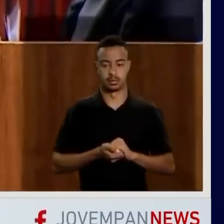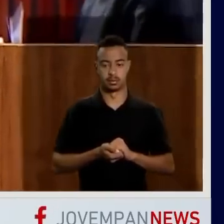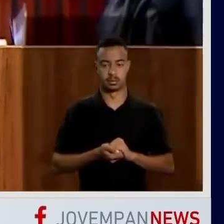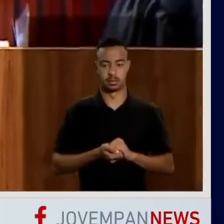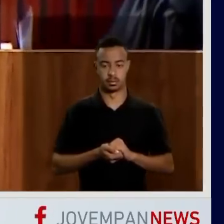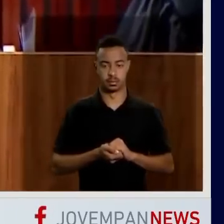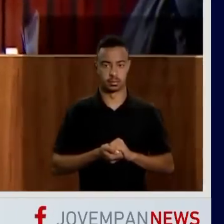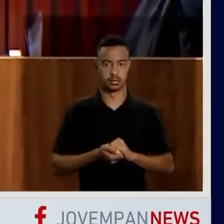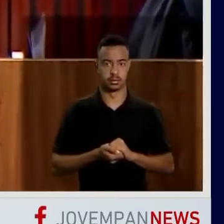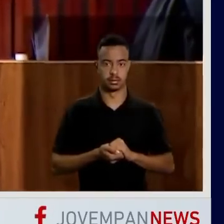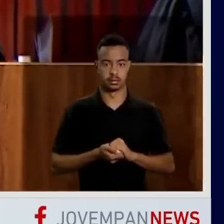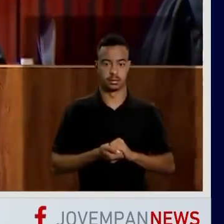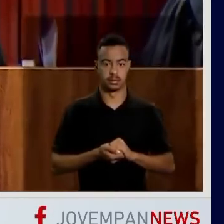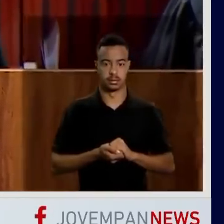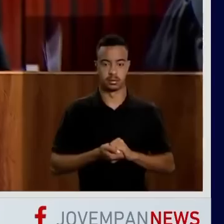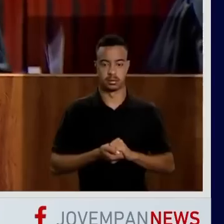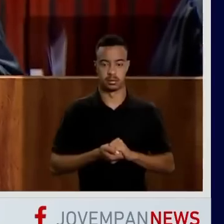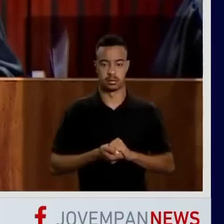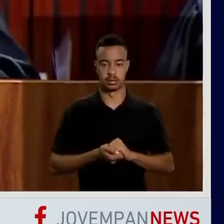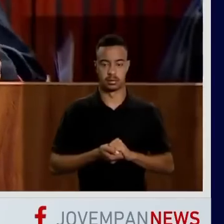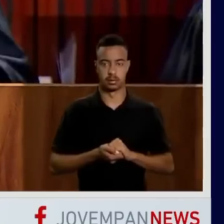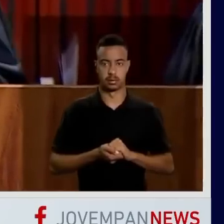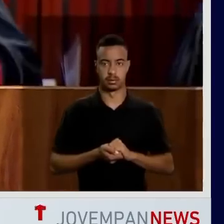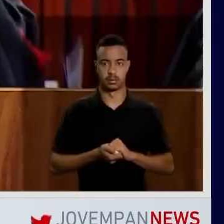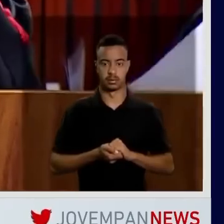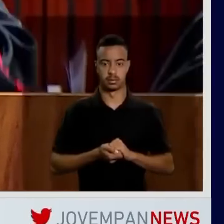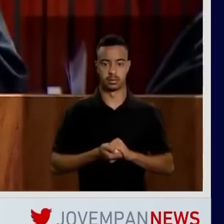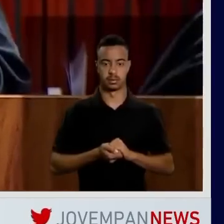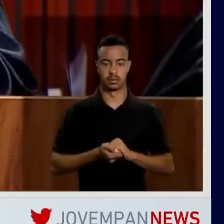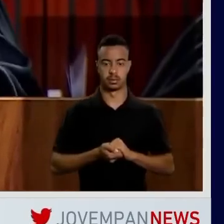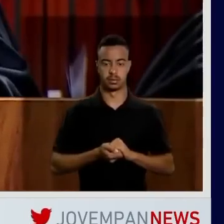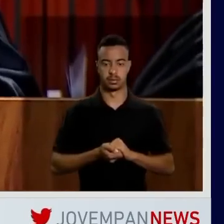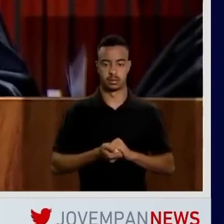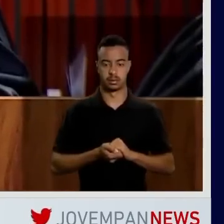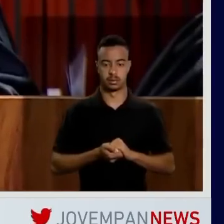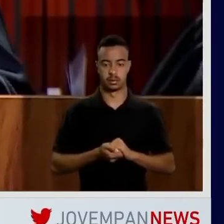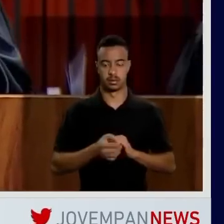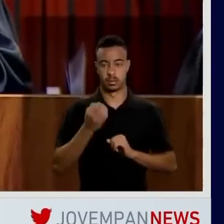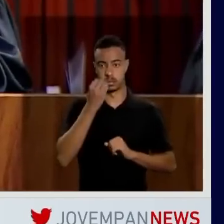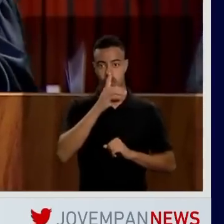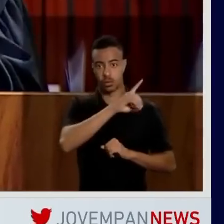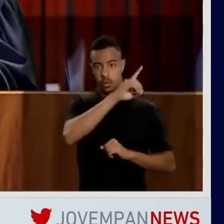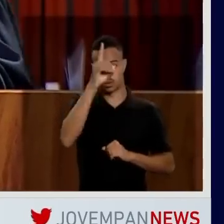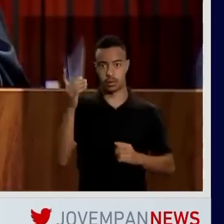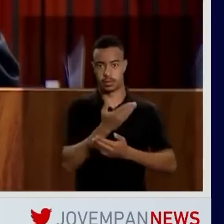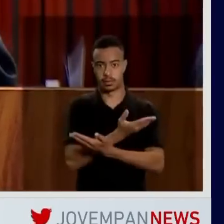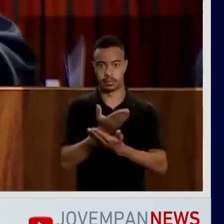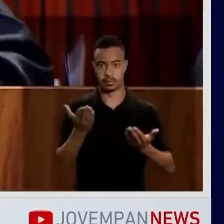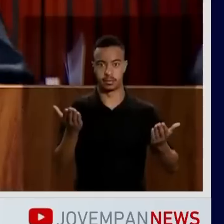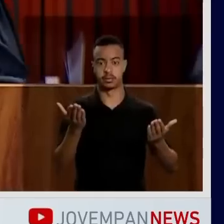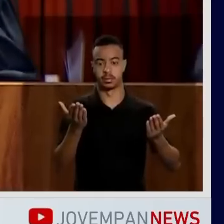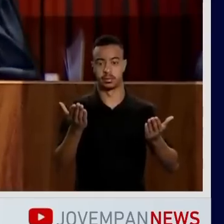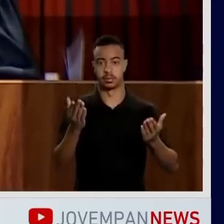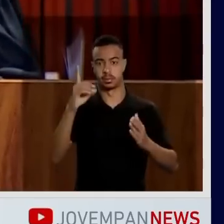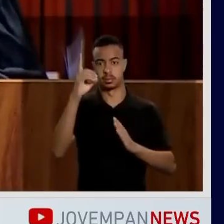Eu peço que a produção corte esse tipo de ataque pessoal injustificado. Porque ele acabou de fazer o ministro Alexandre de Moraes. Não é